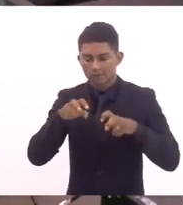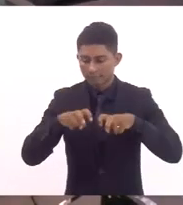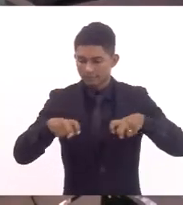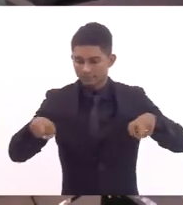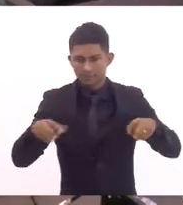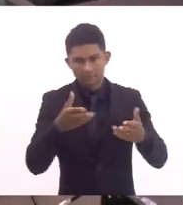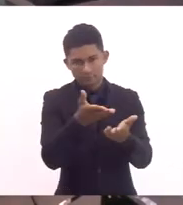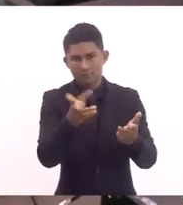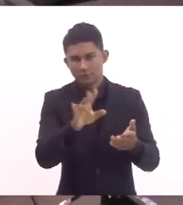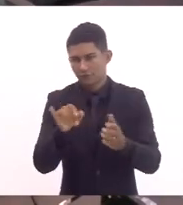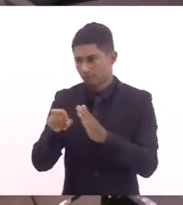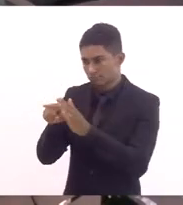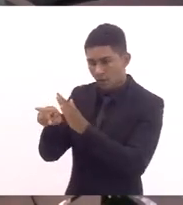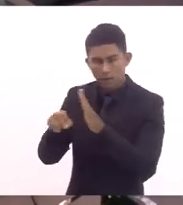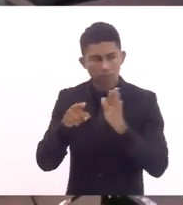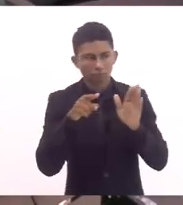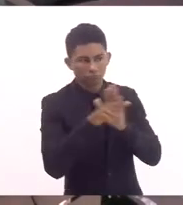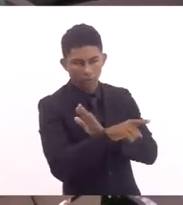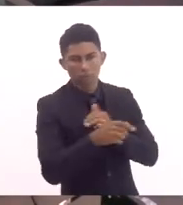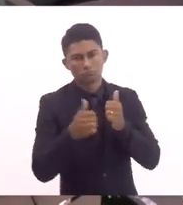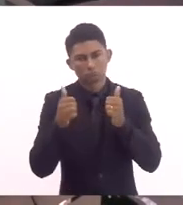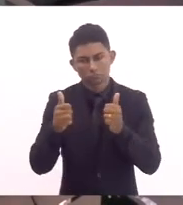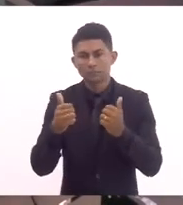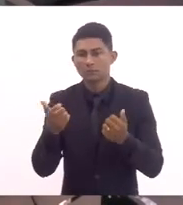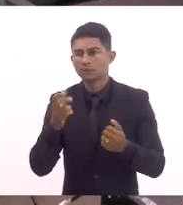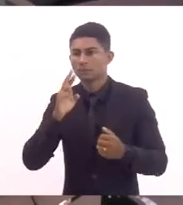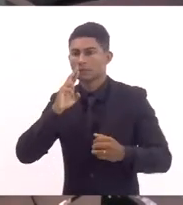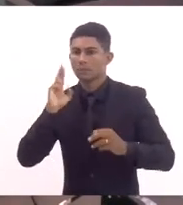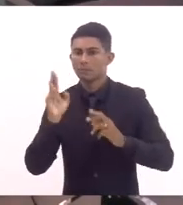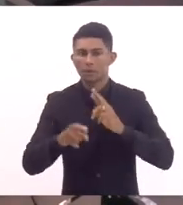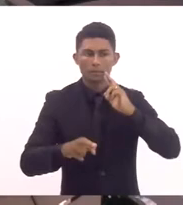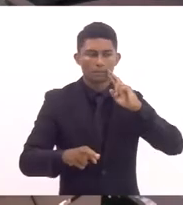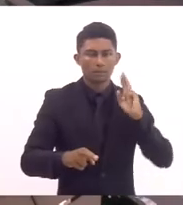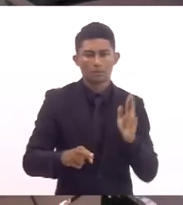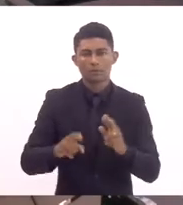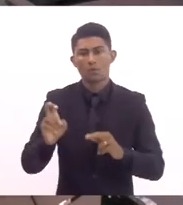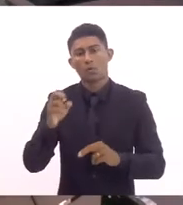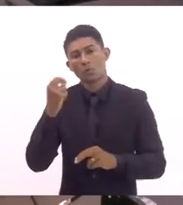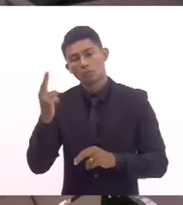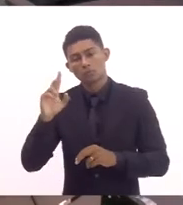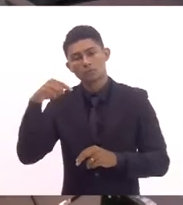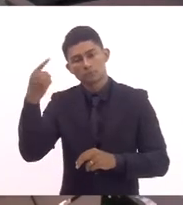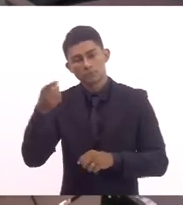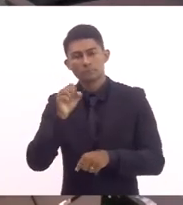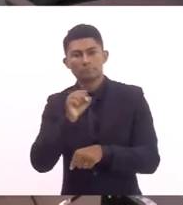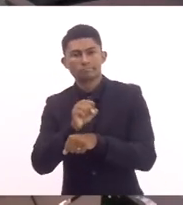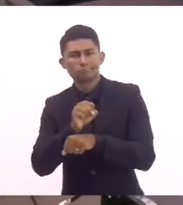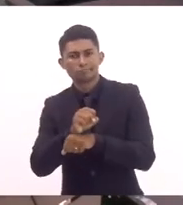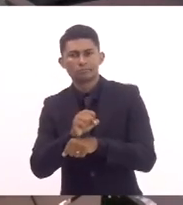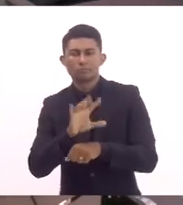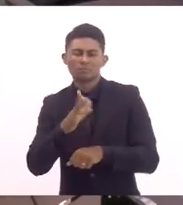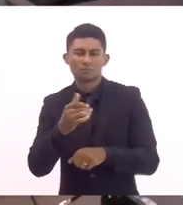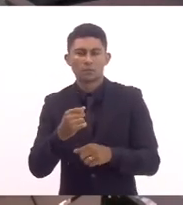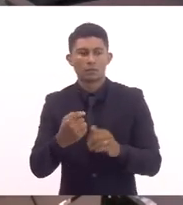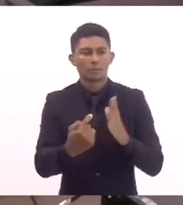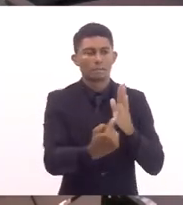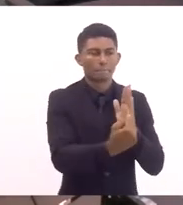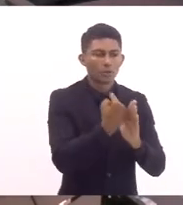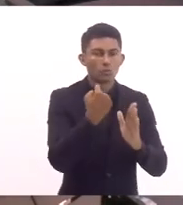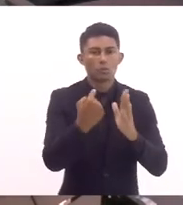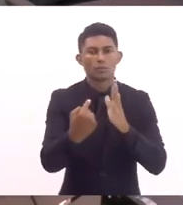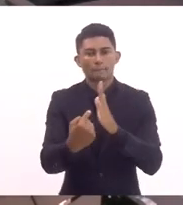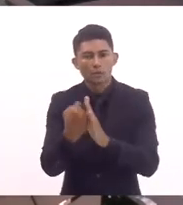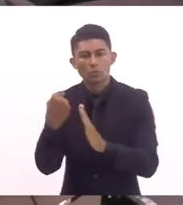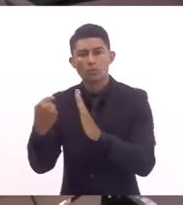estão aqui na mesa EA gente pode o responder diretamente Ou esperar umas 3 questões para